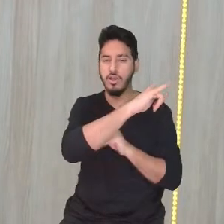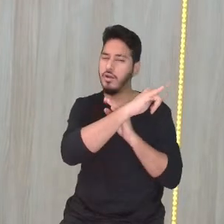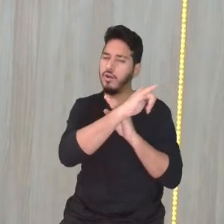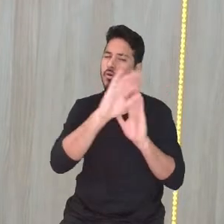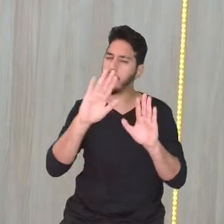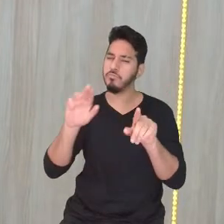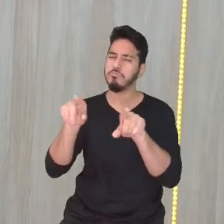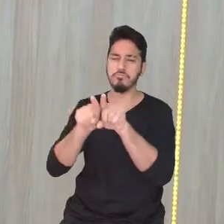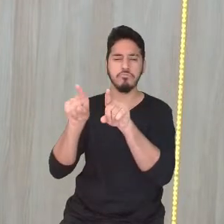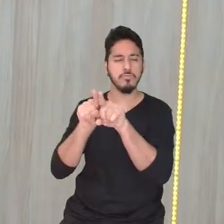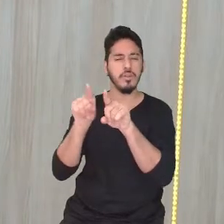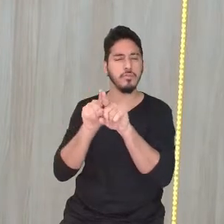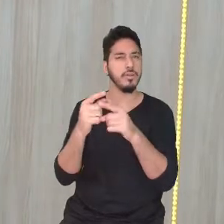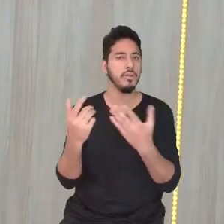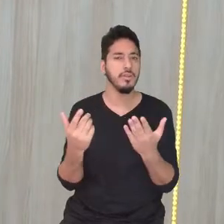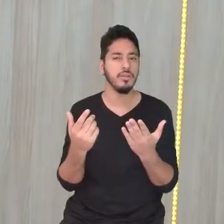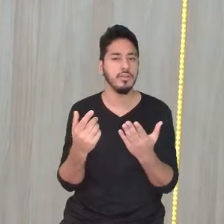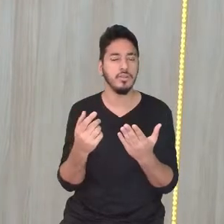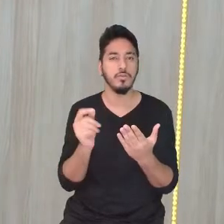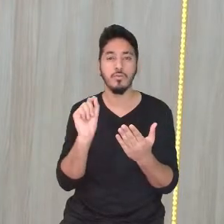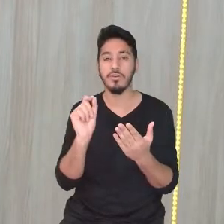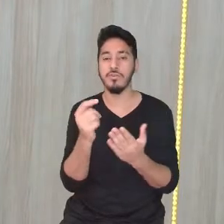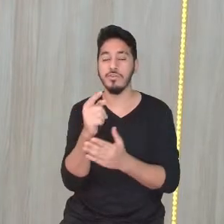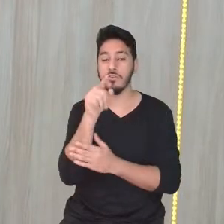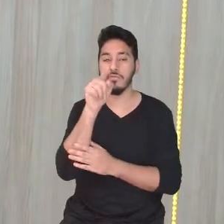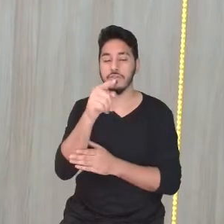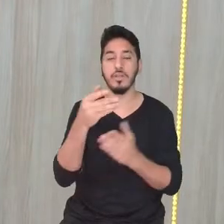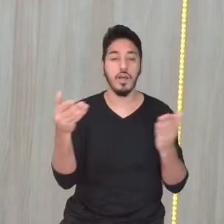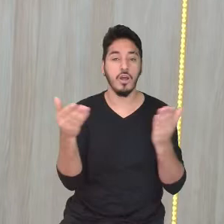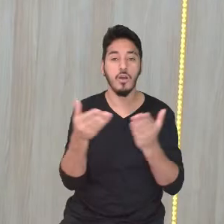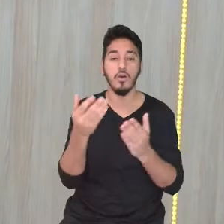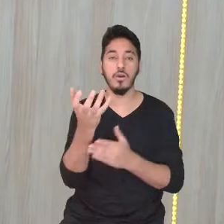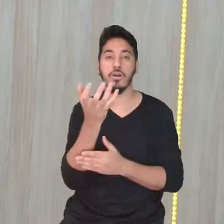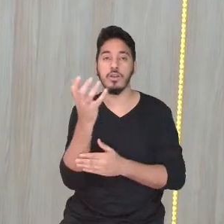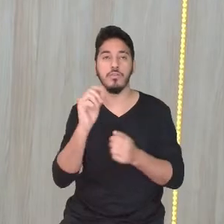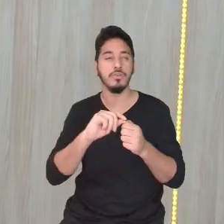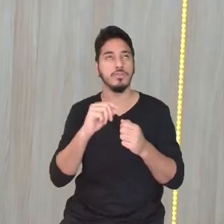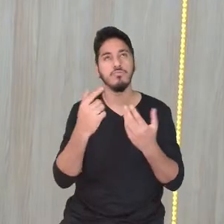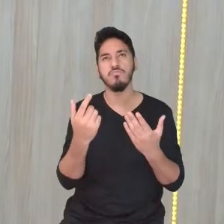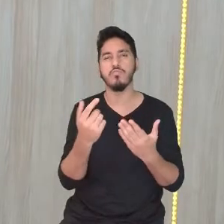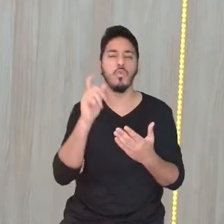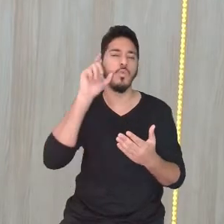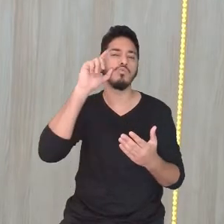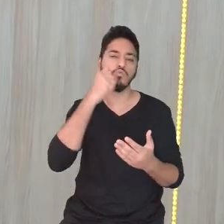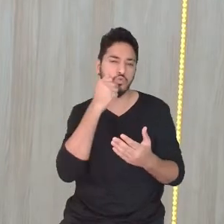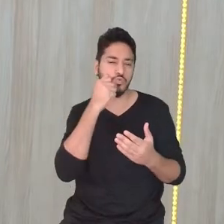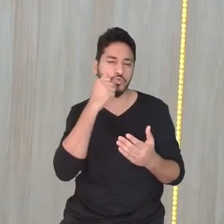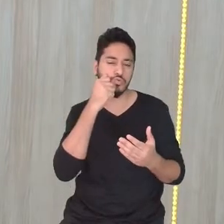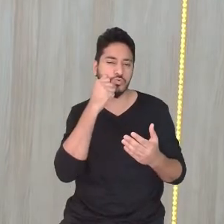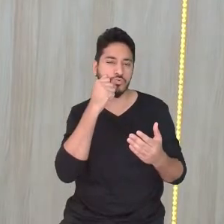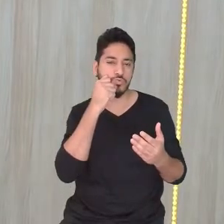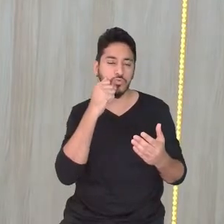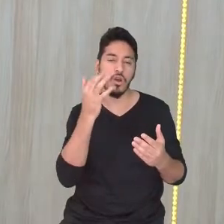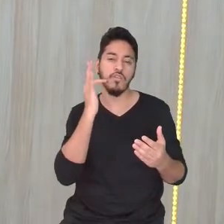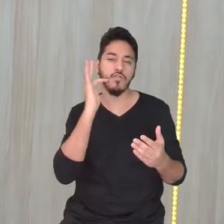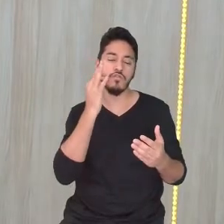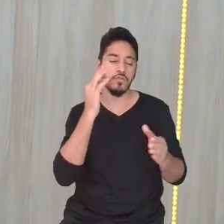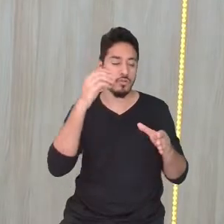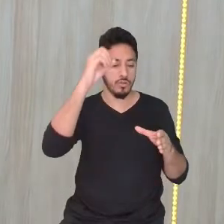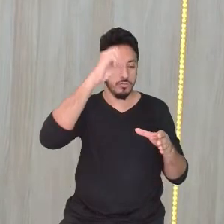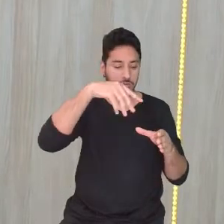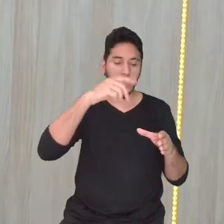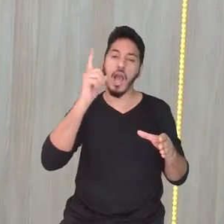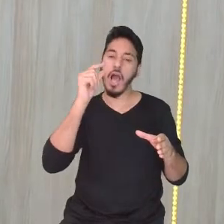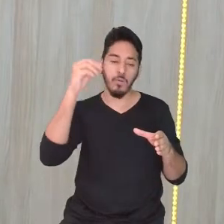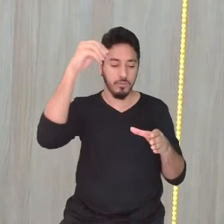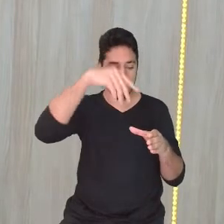como também o ato de você agora querer fazer um suco e colocar uma fruta com água num